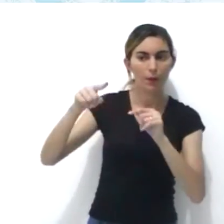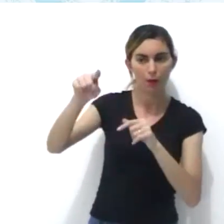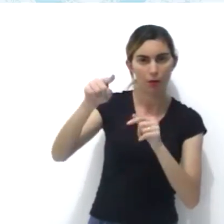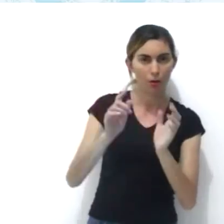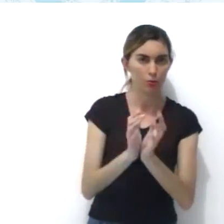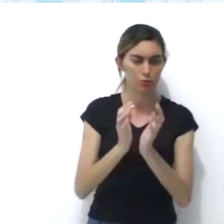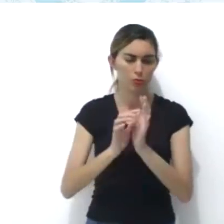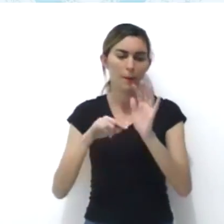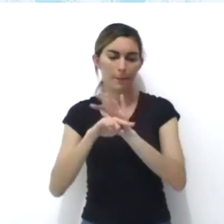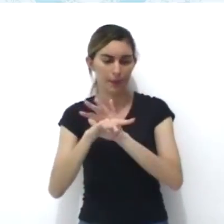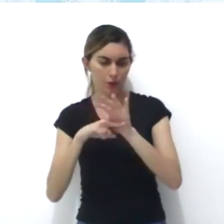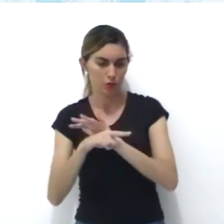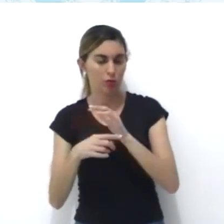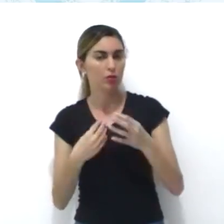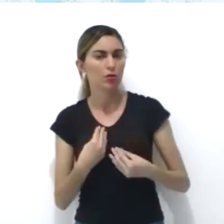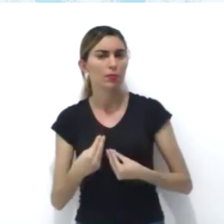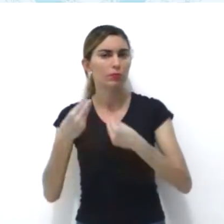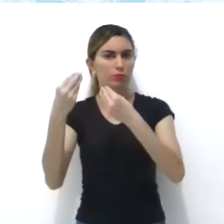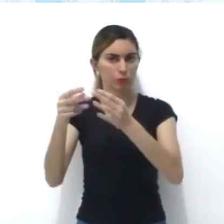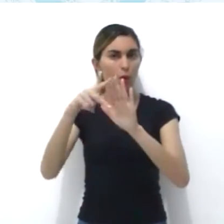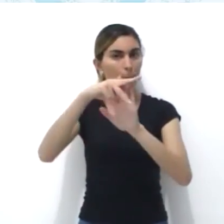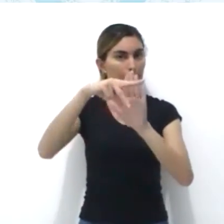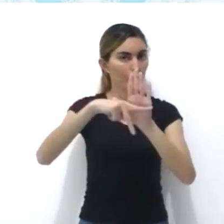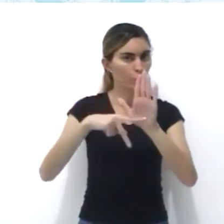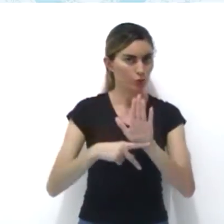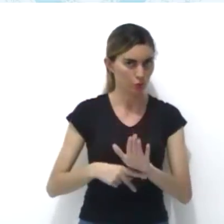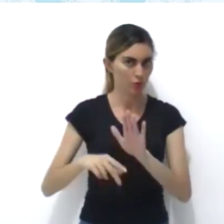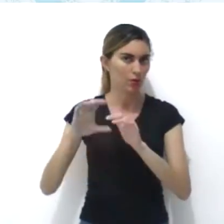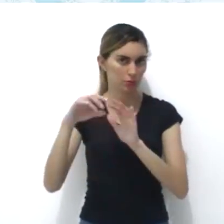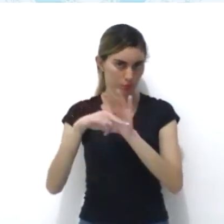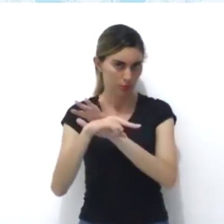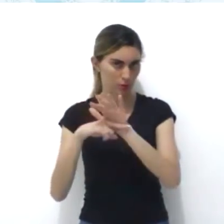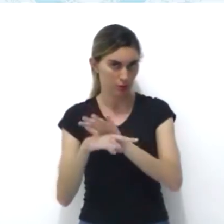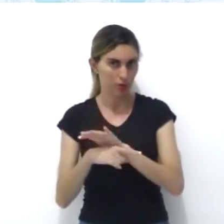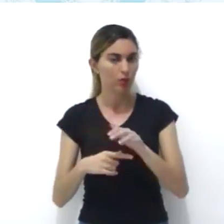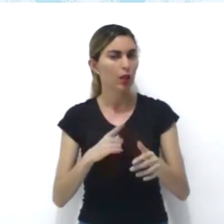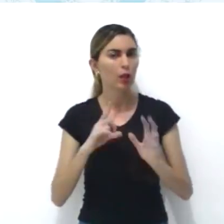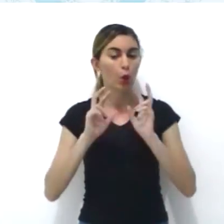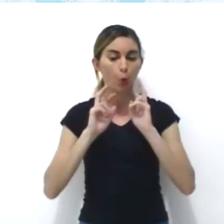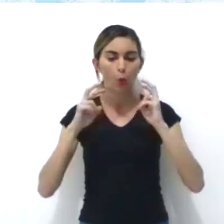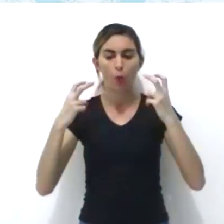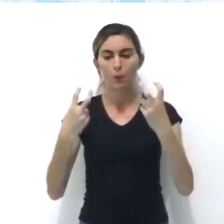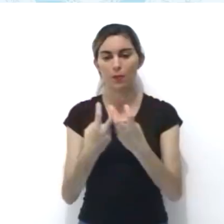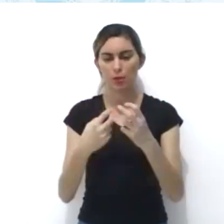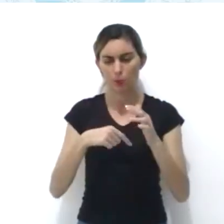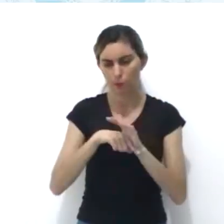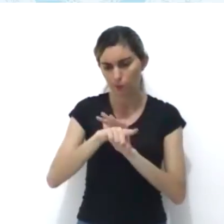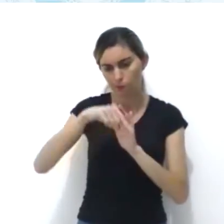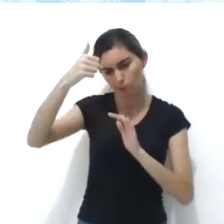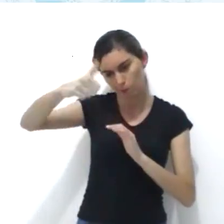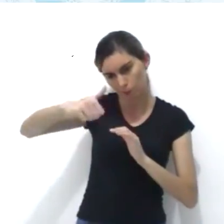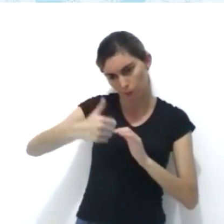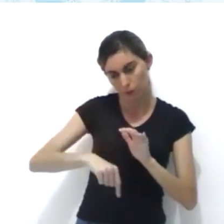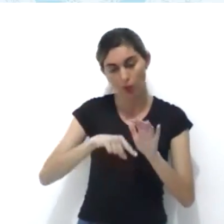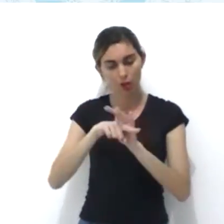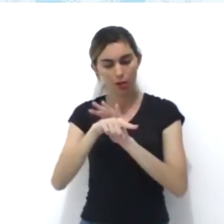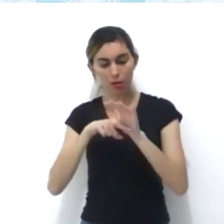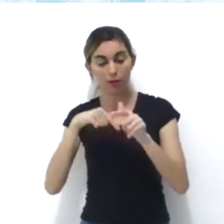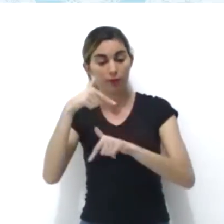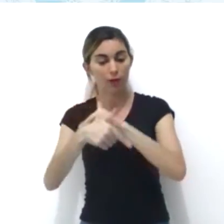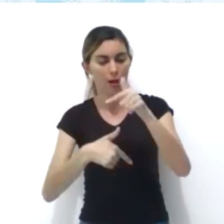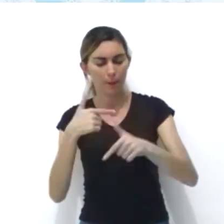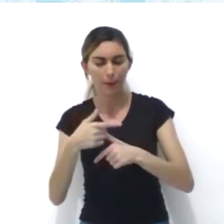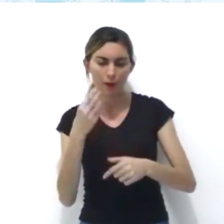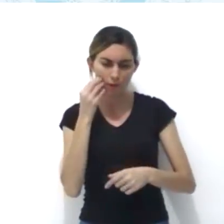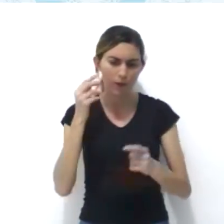seu trabalho, a sua pesquisa, a gente chama de projeto de pesquisa. Existe uma comissão de avaliador que vai